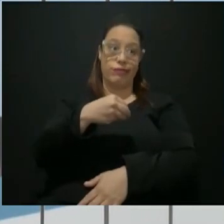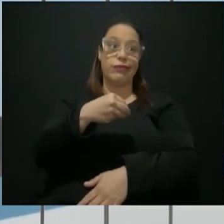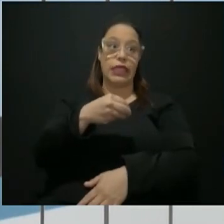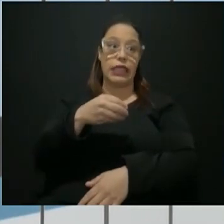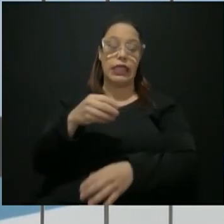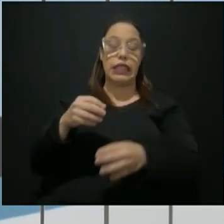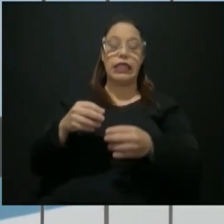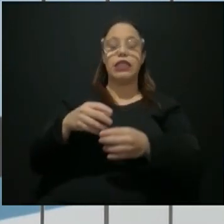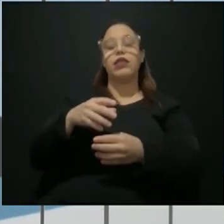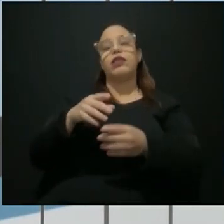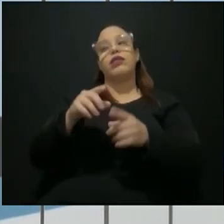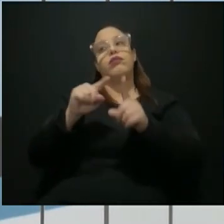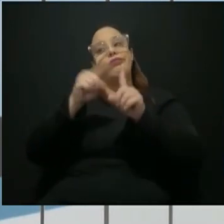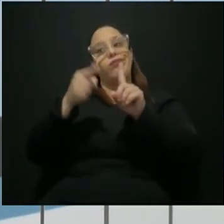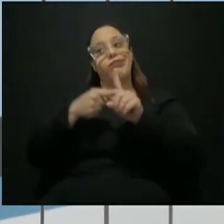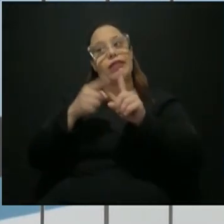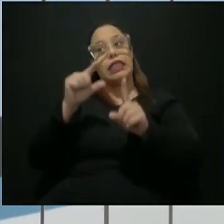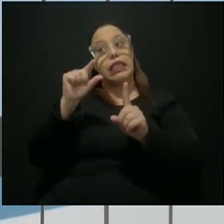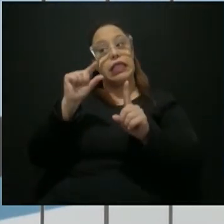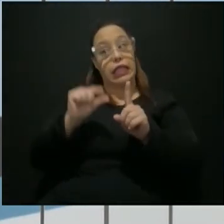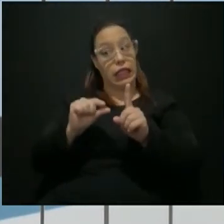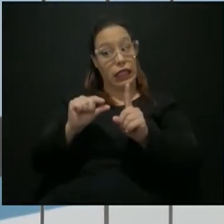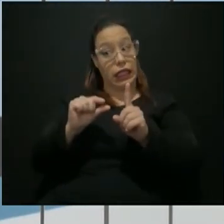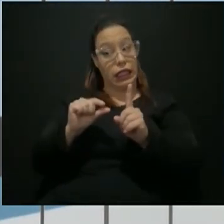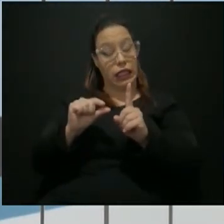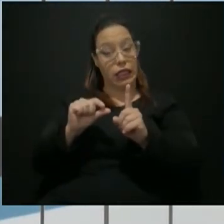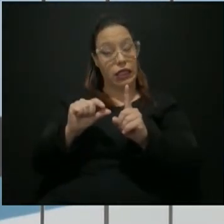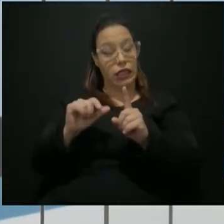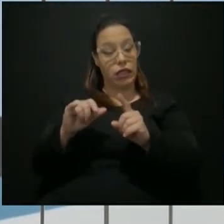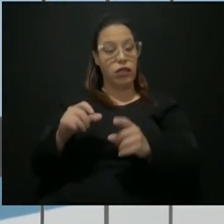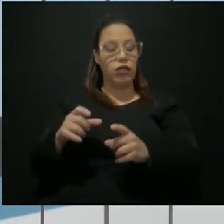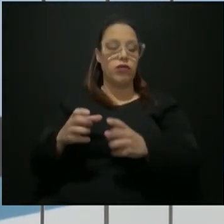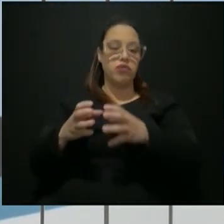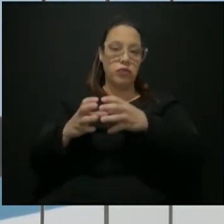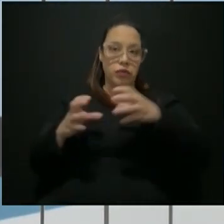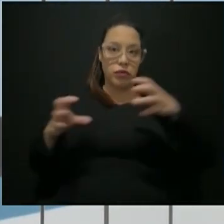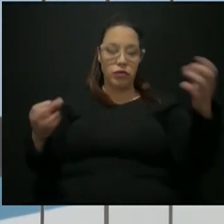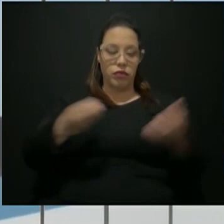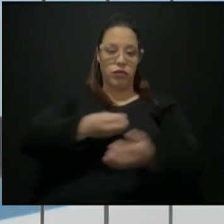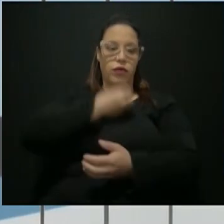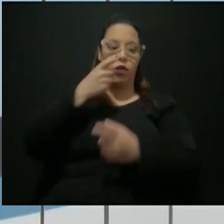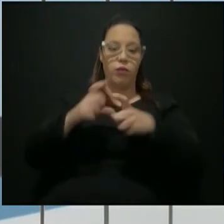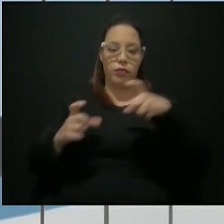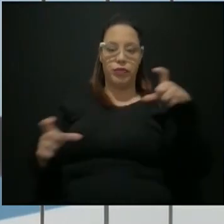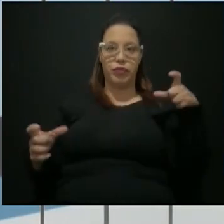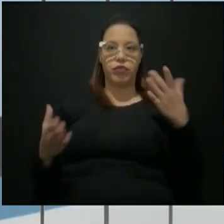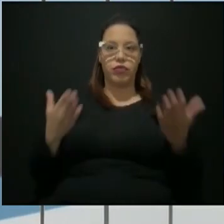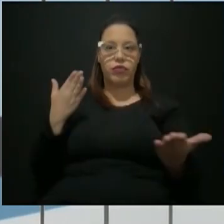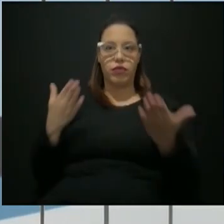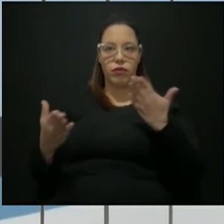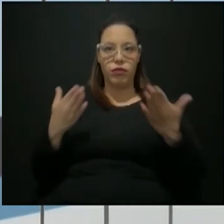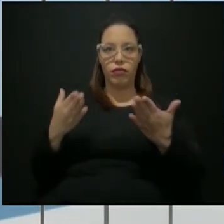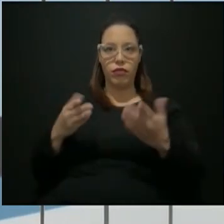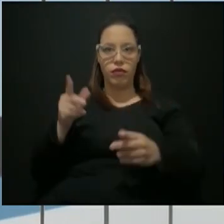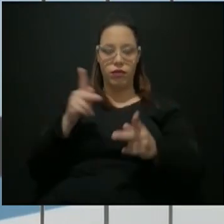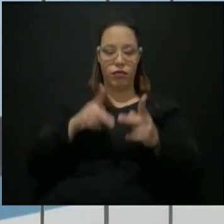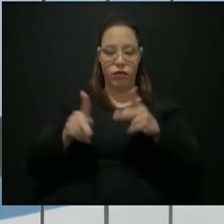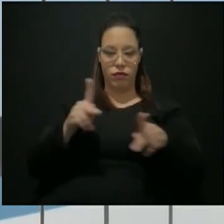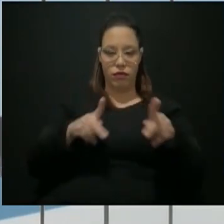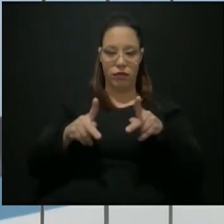menos e têm uma expectativa de vida maior. Então isso faz com que a proporção de pessoas com 60 anos ou mais no